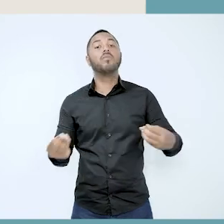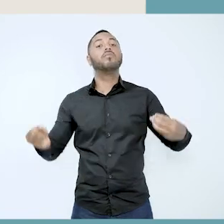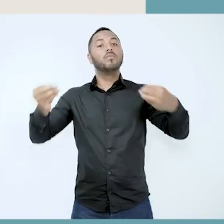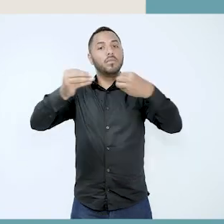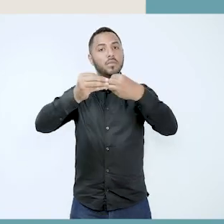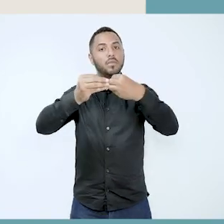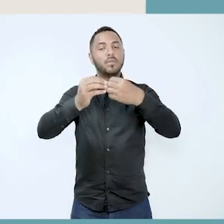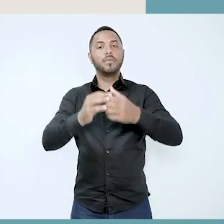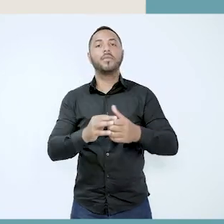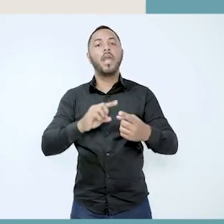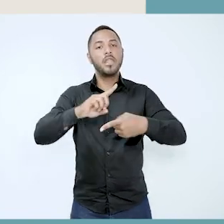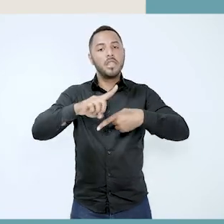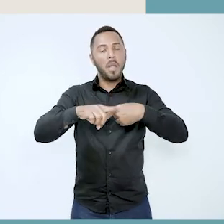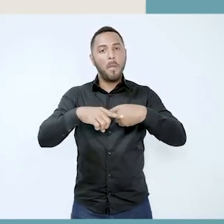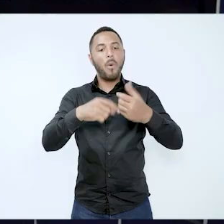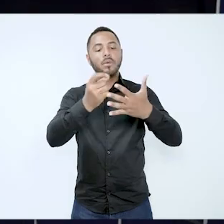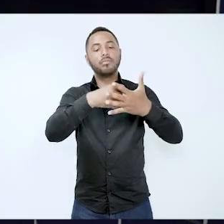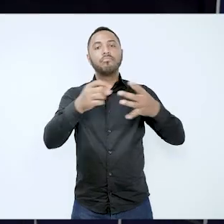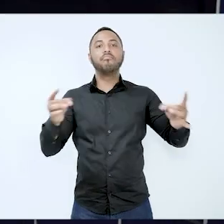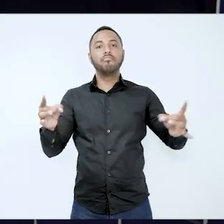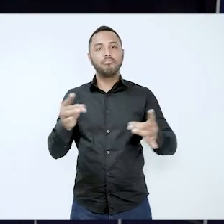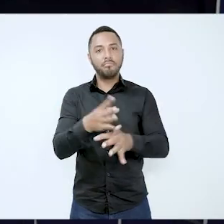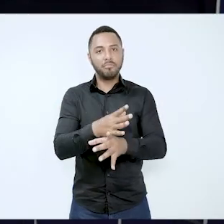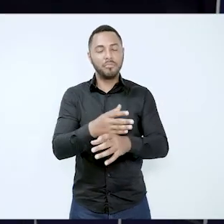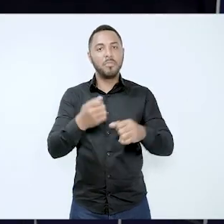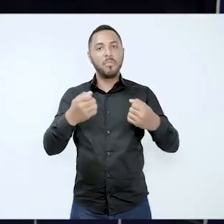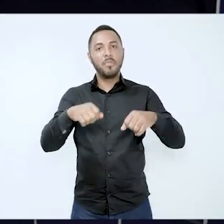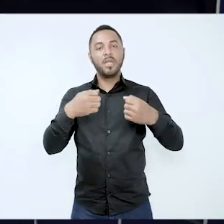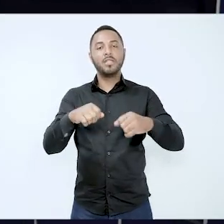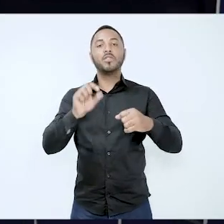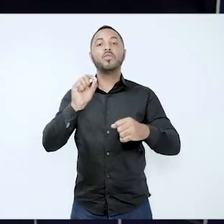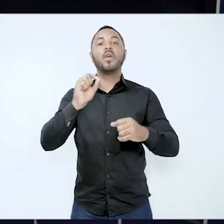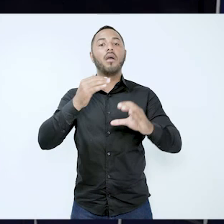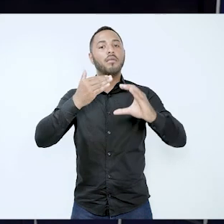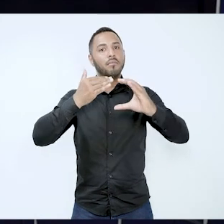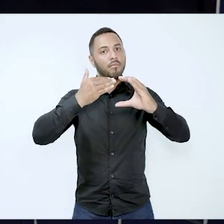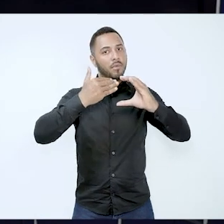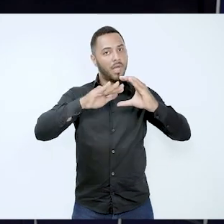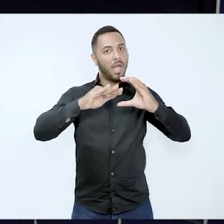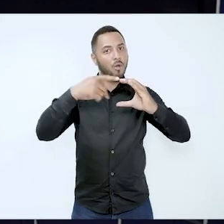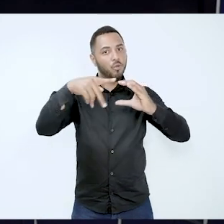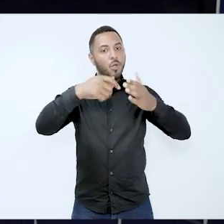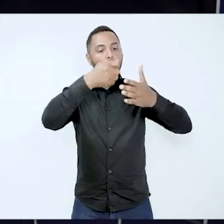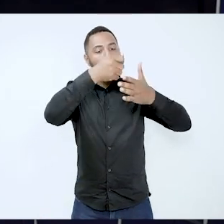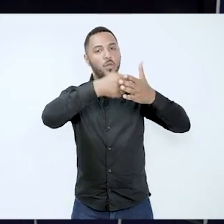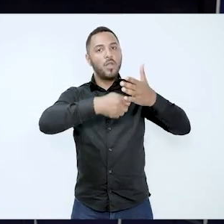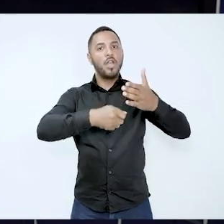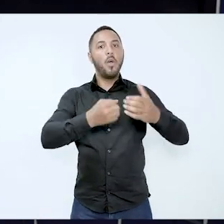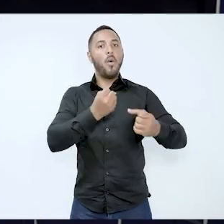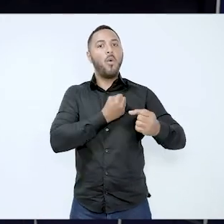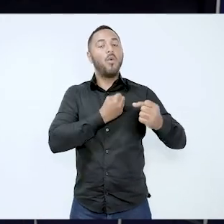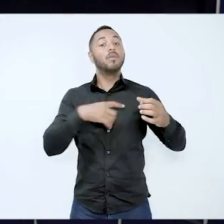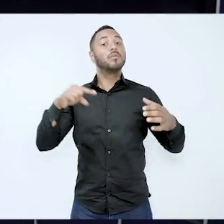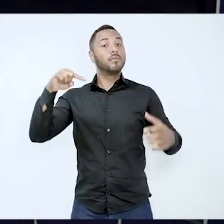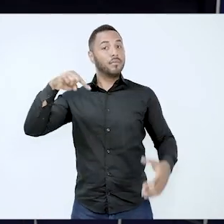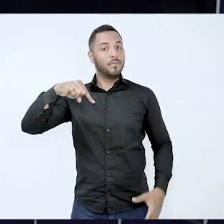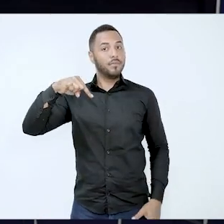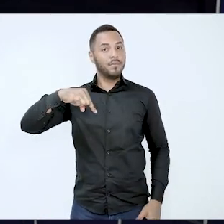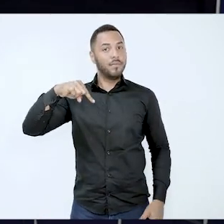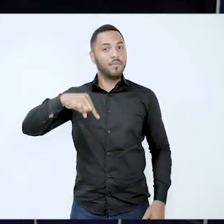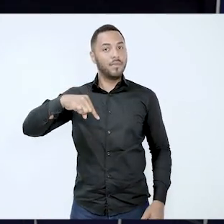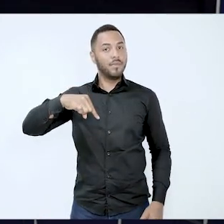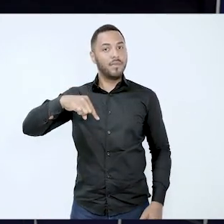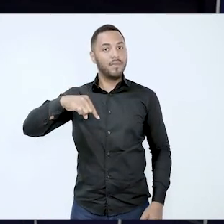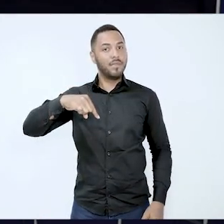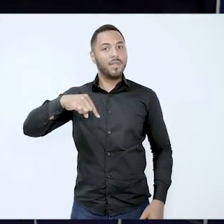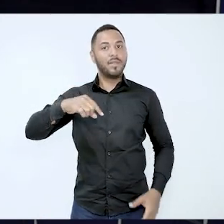alguma coisa no seu texto. Feito isso, agora é o momento de você enviar a sua produção para o número